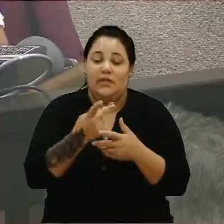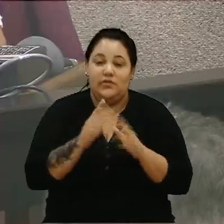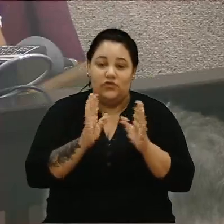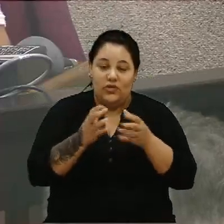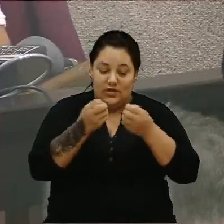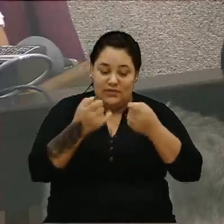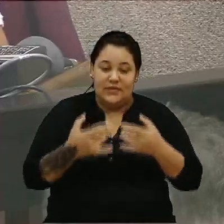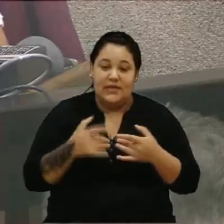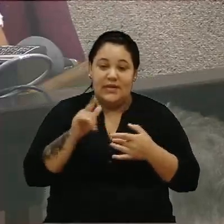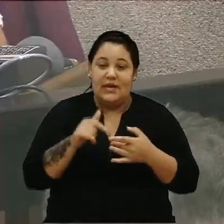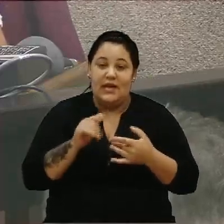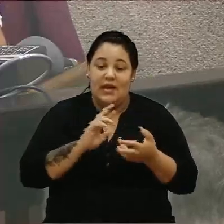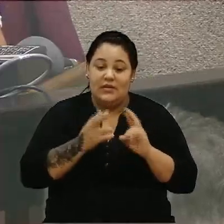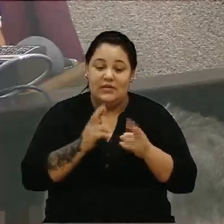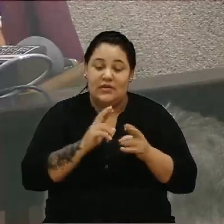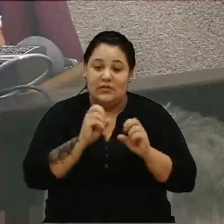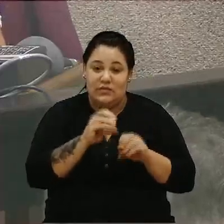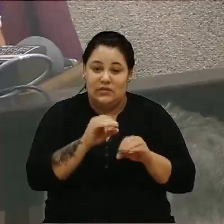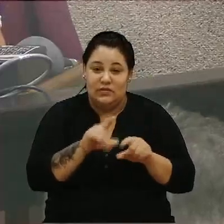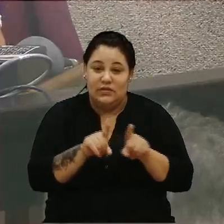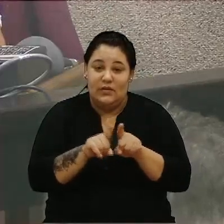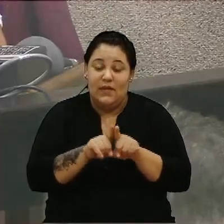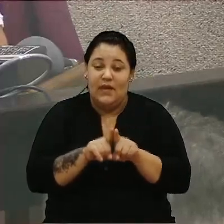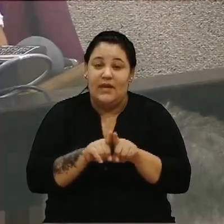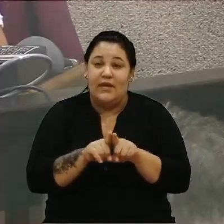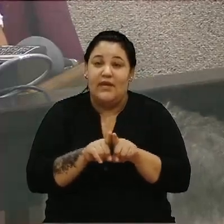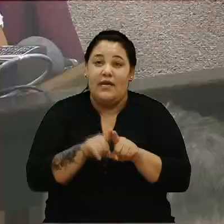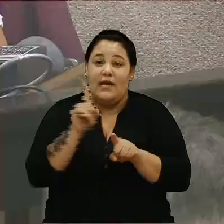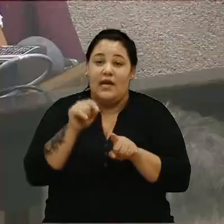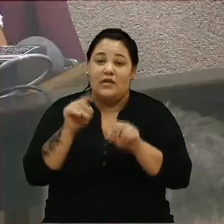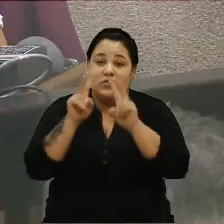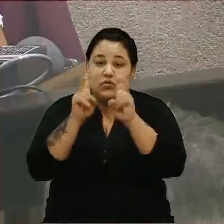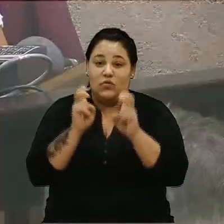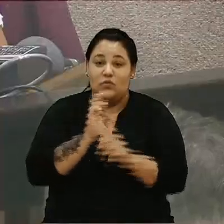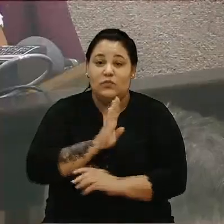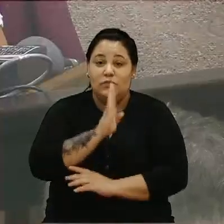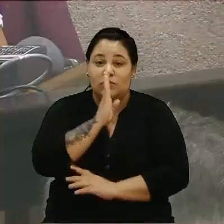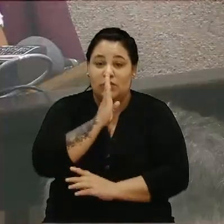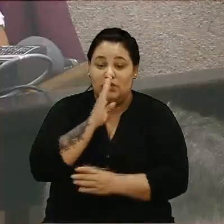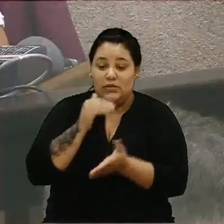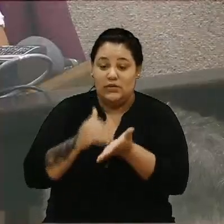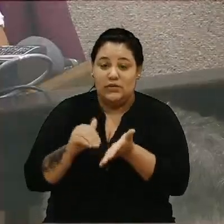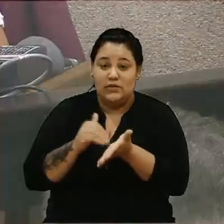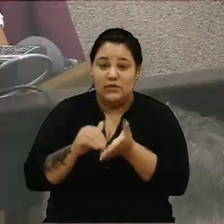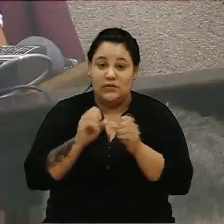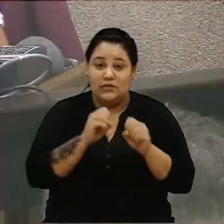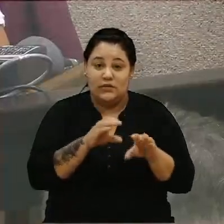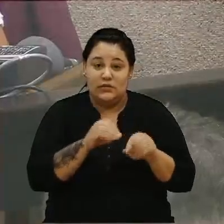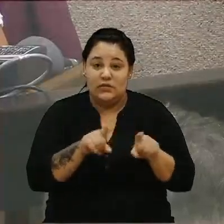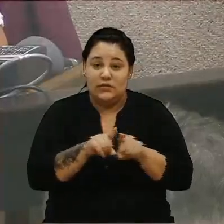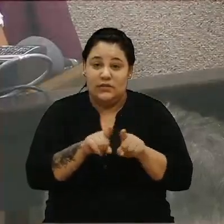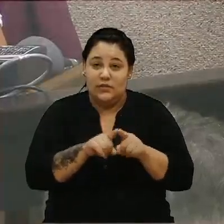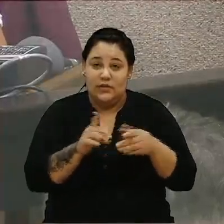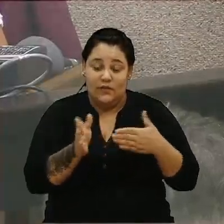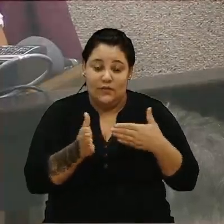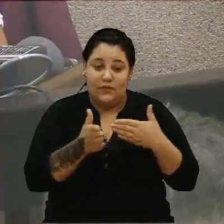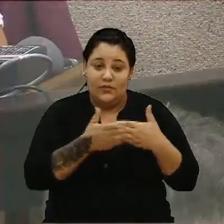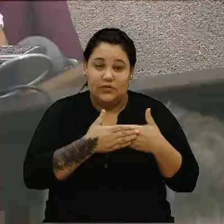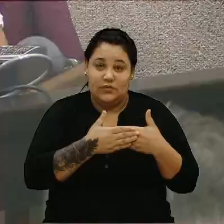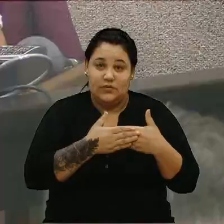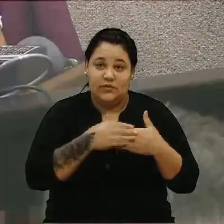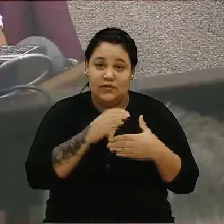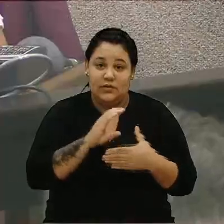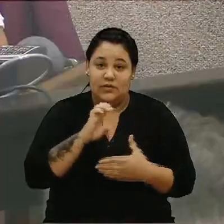da educação, é a questão do silêncio da Secretaria de Educação quanto ao fechamento do CEMAP e